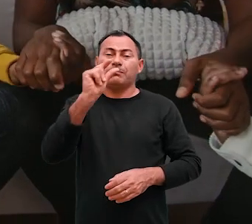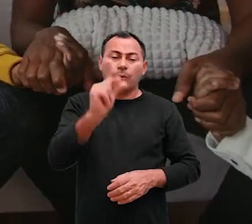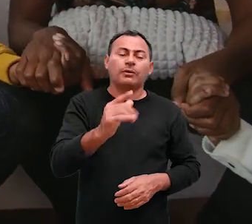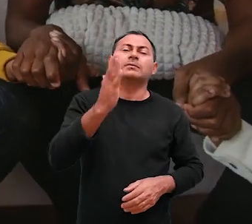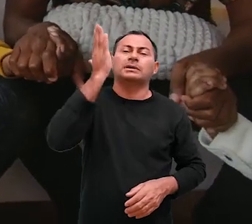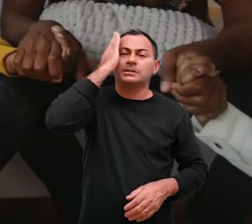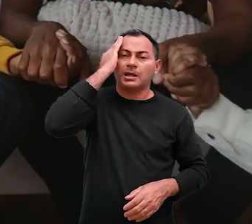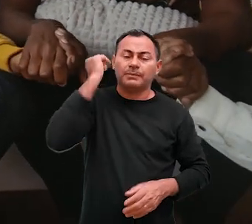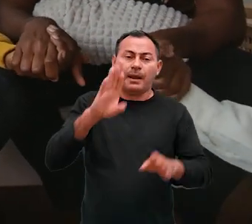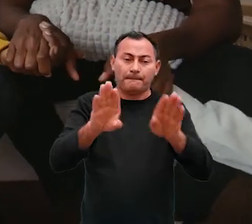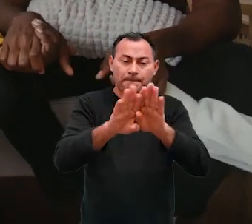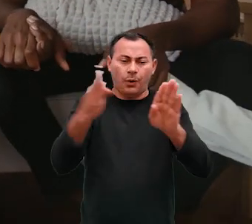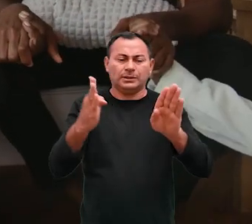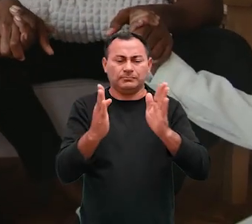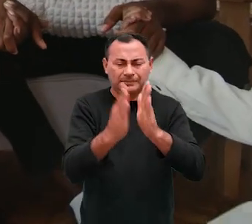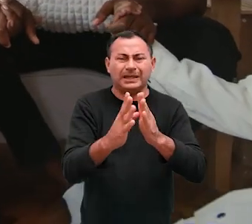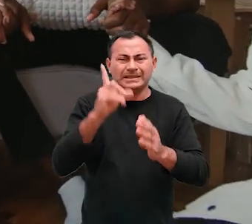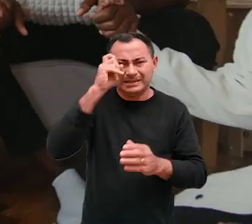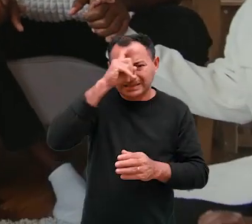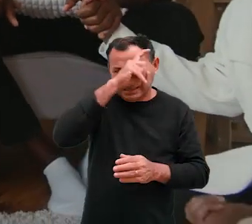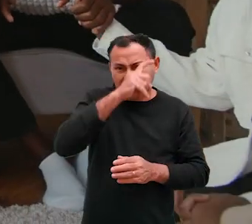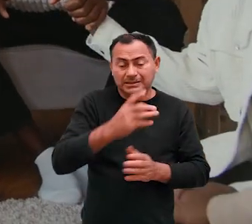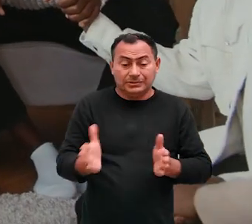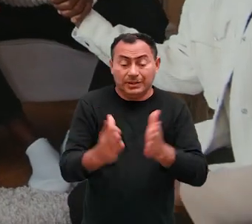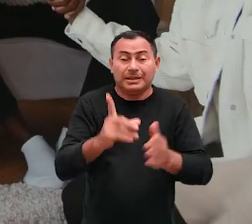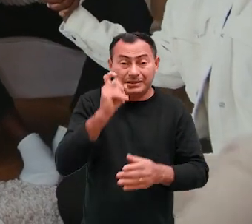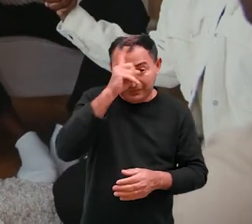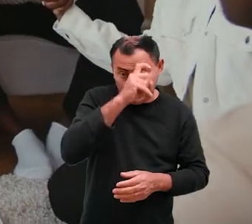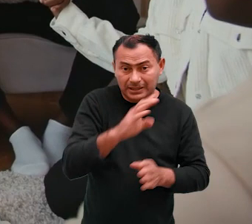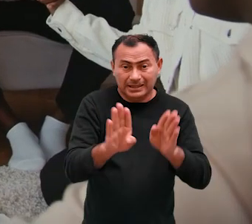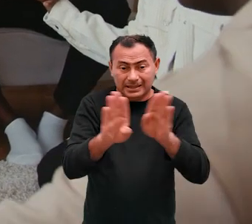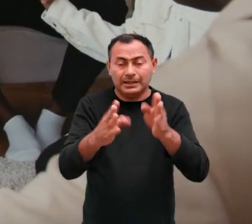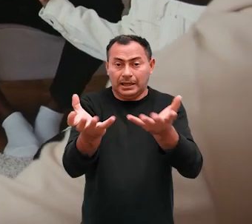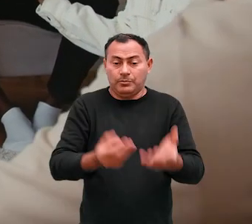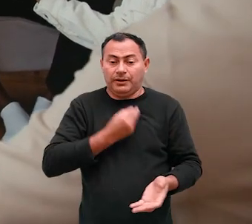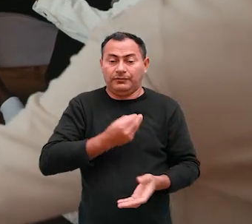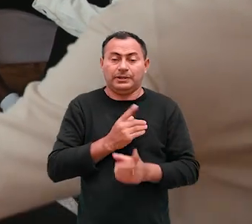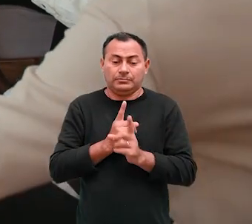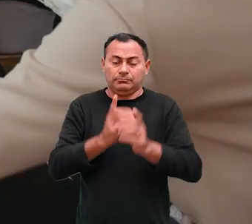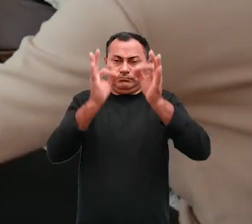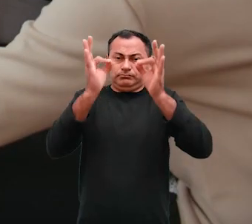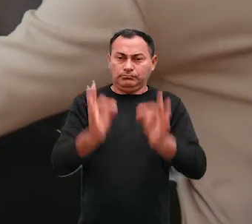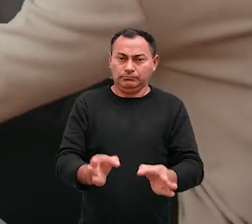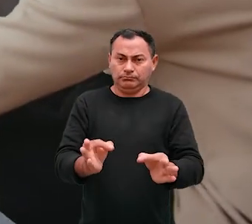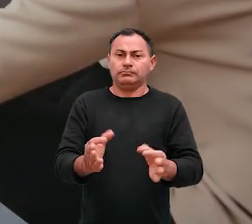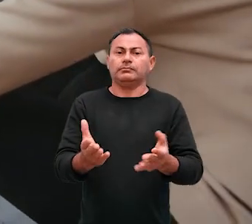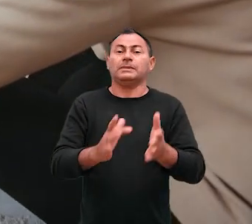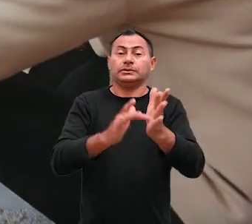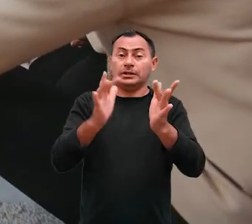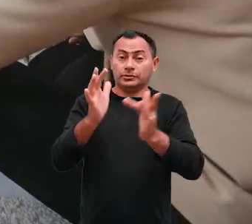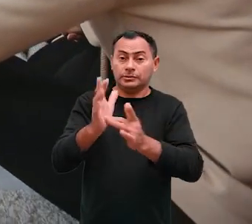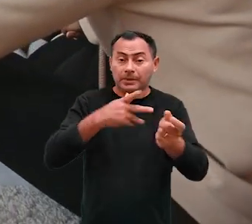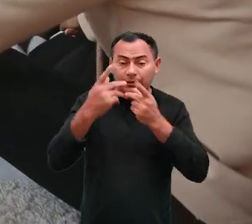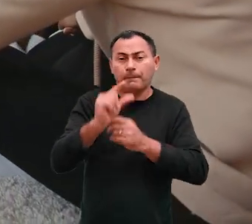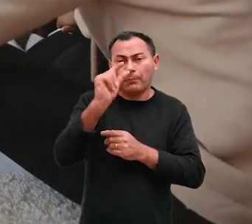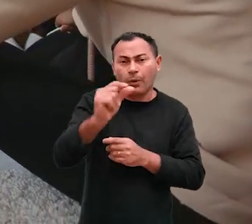poucos que sabem que a porta é estreita e o caminho é difícil e requer uma vida de disciplina? Jesus